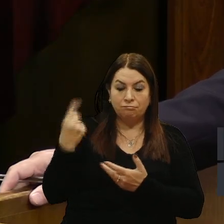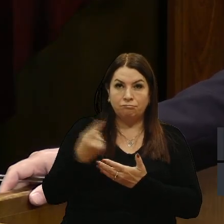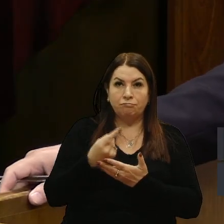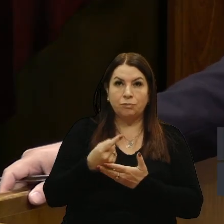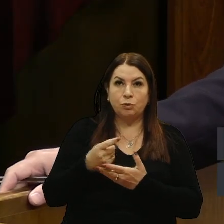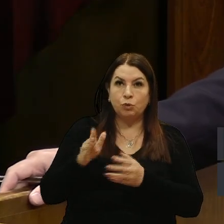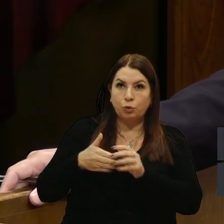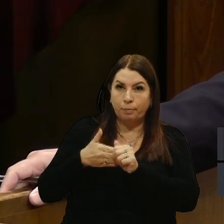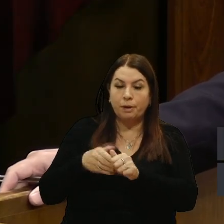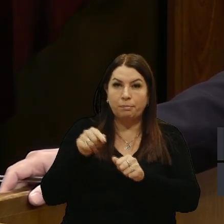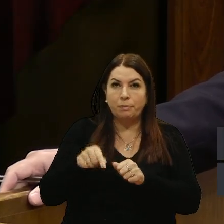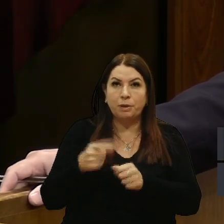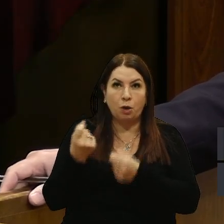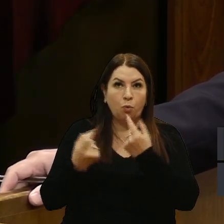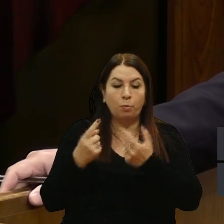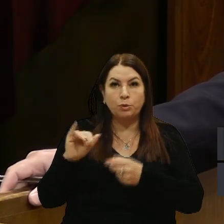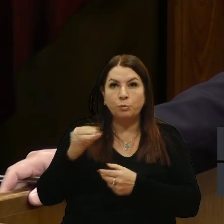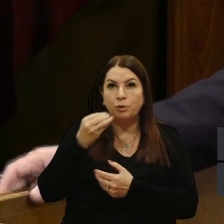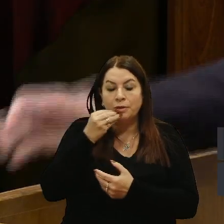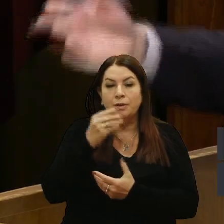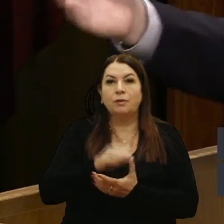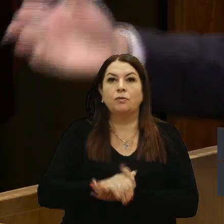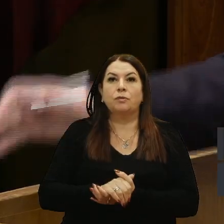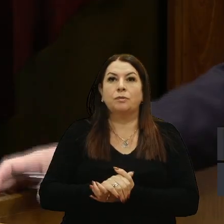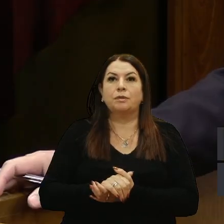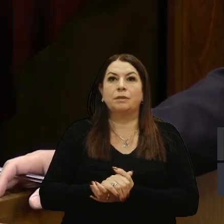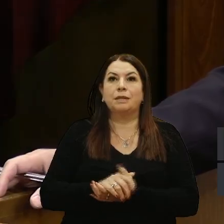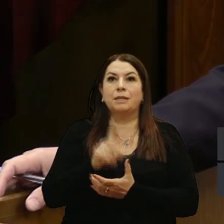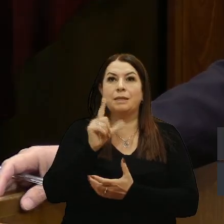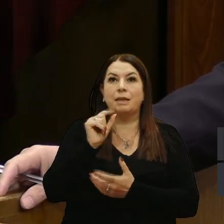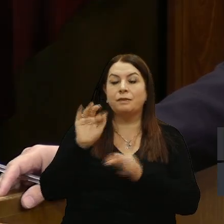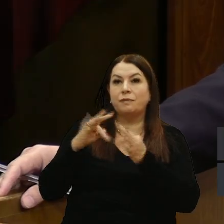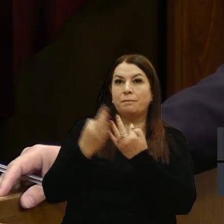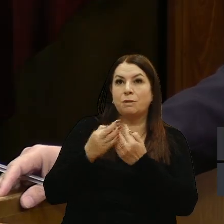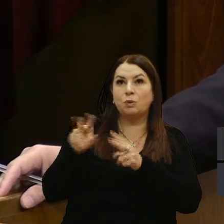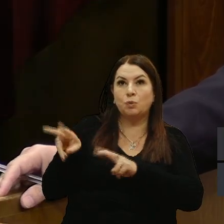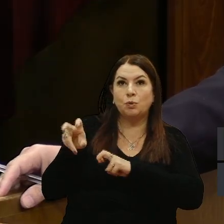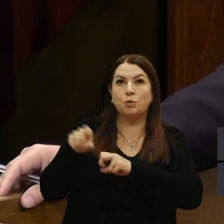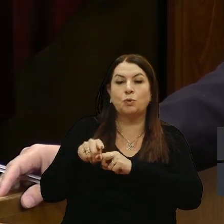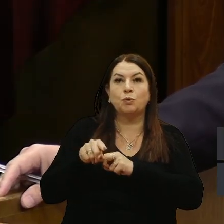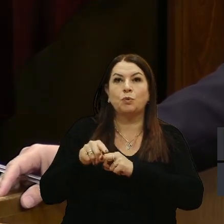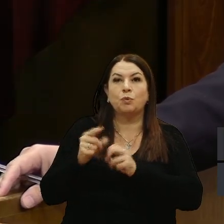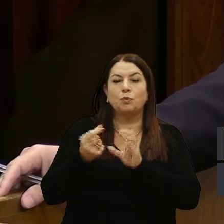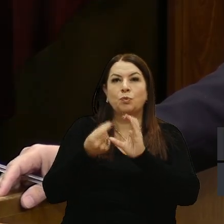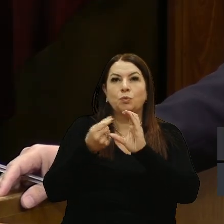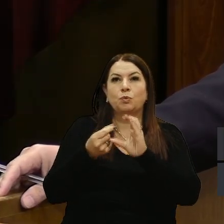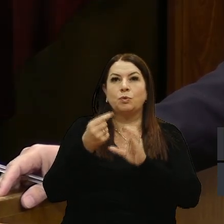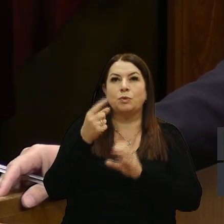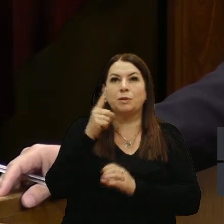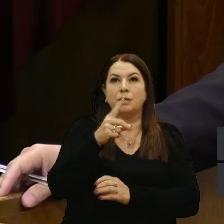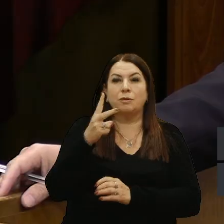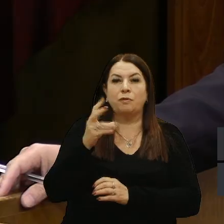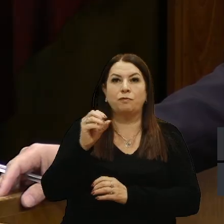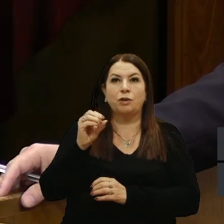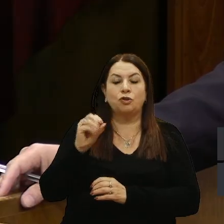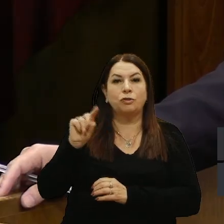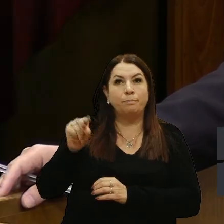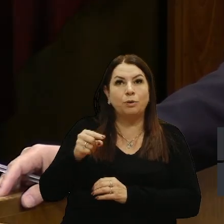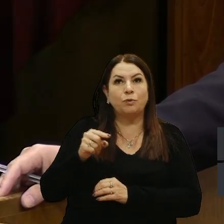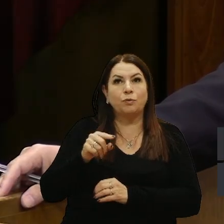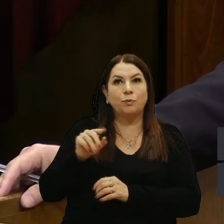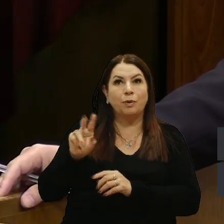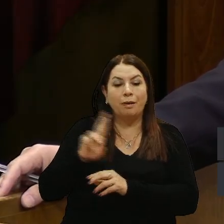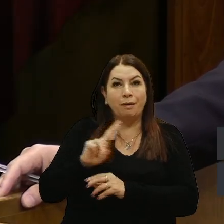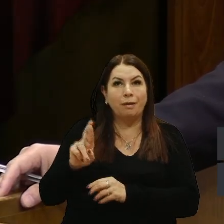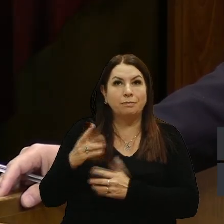nós acompanhamos em algumas oportunidades, 10 famílias lá no interior com um custo de R$120 mil, pagando uma